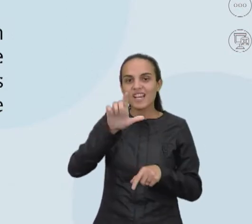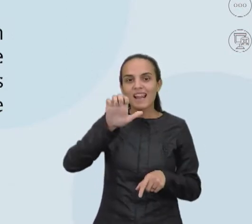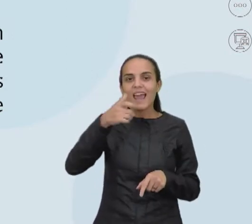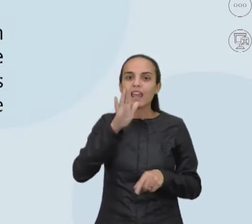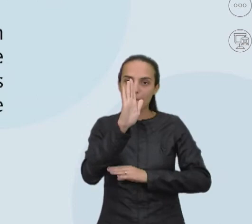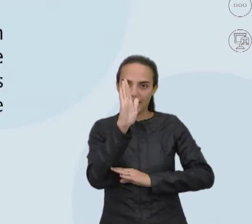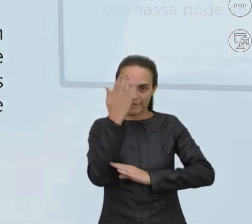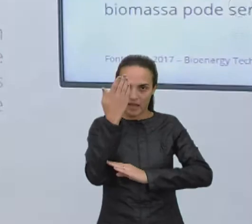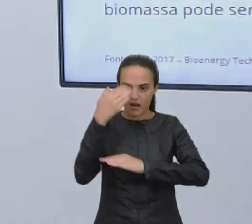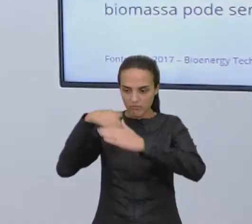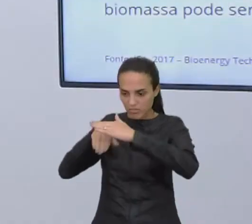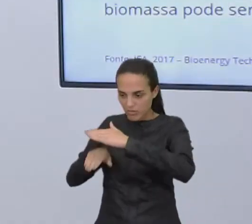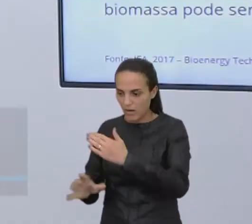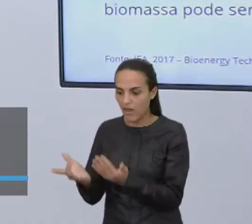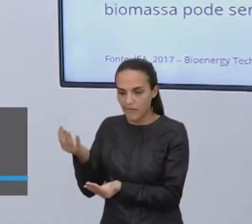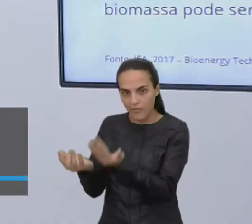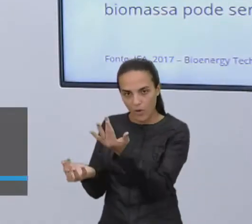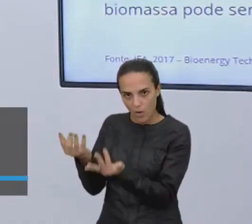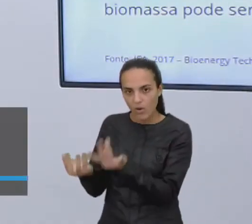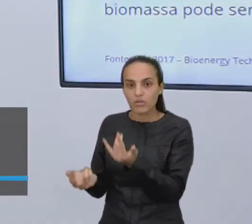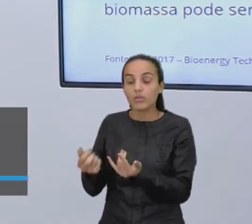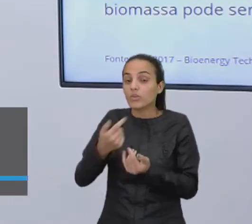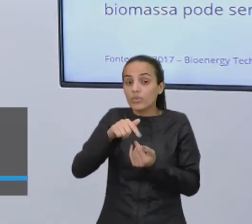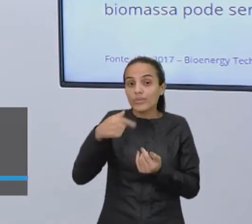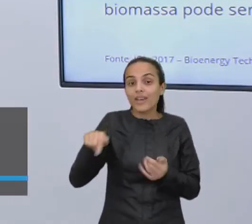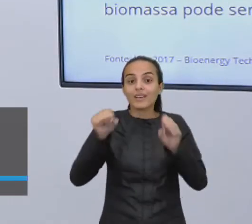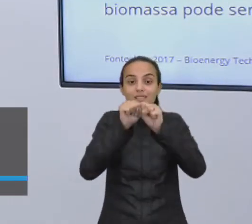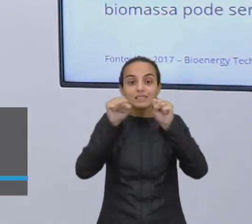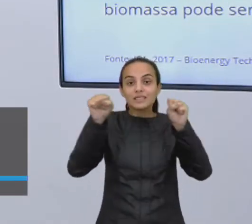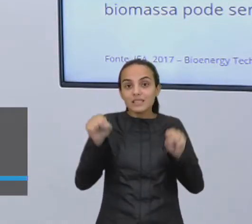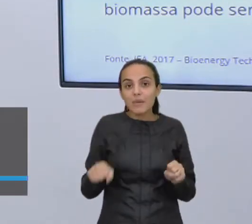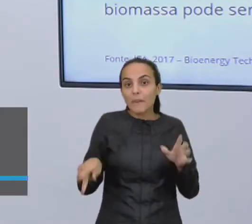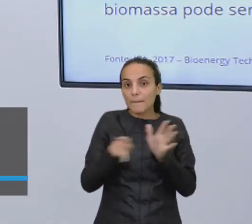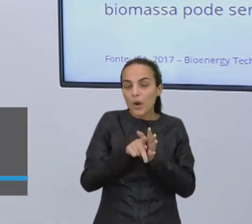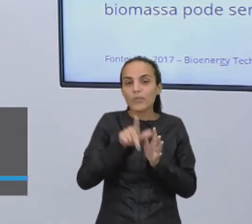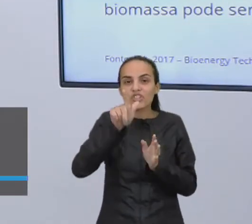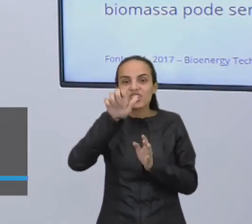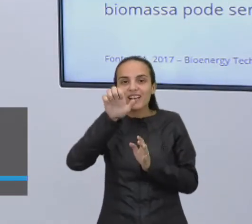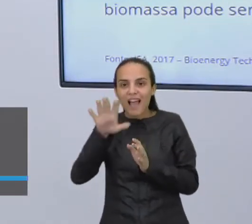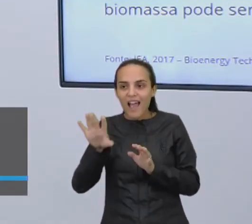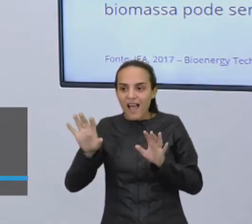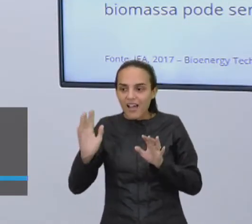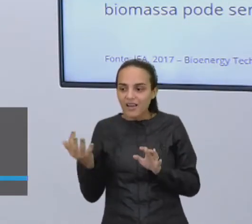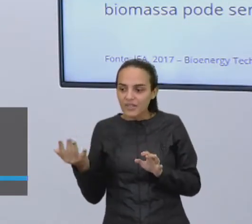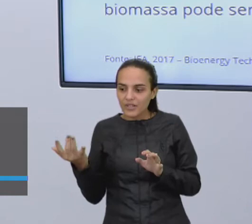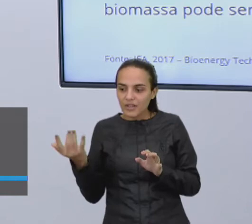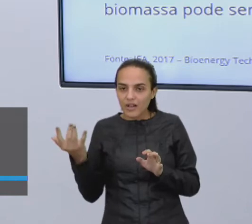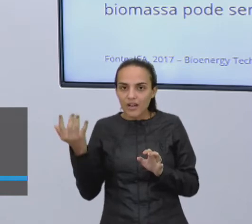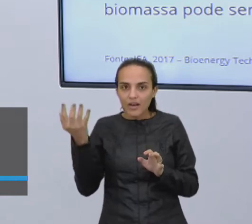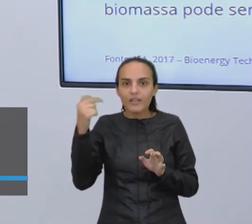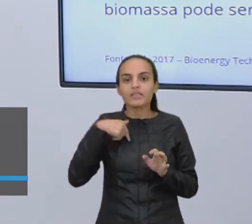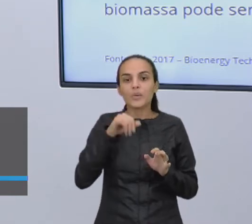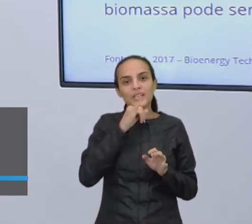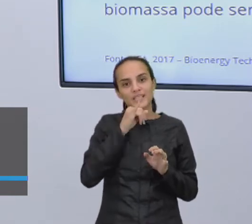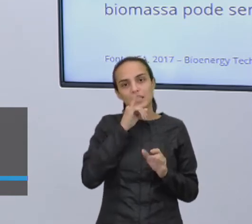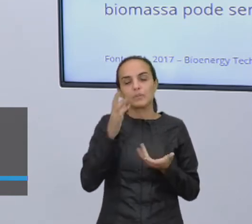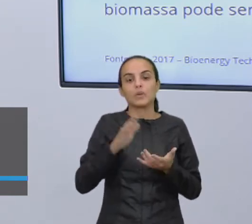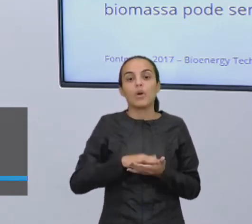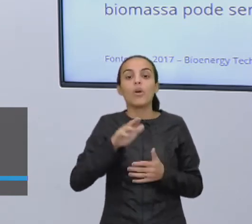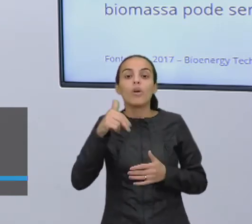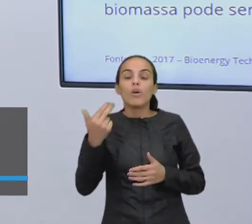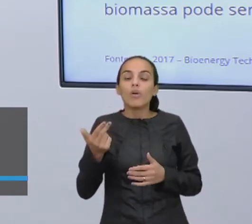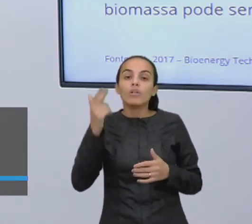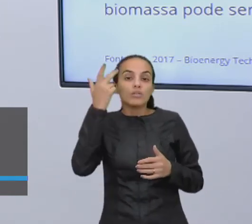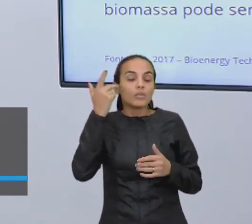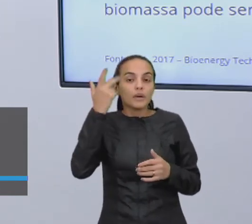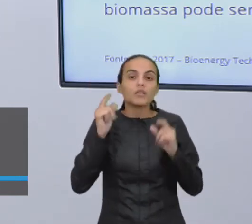tem nenhum sistema de aproveitamento de gases, é um grande exemplo disso. E muitas vezes também o uso